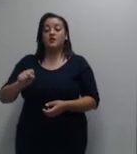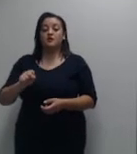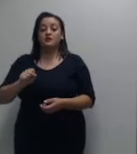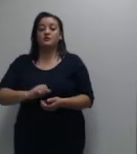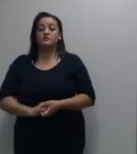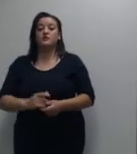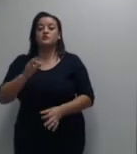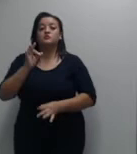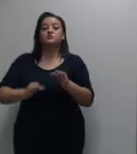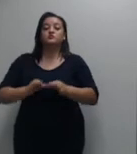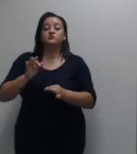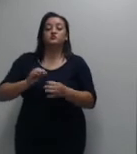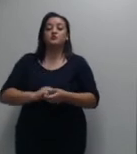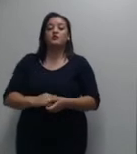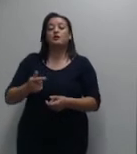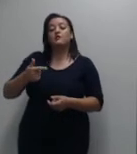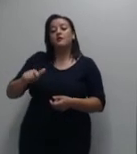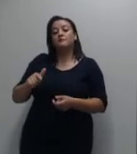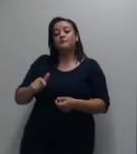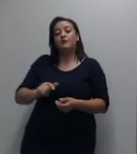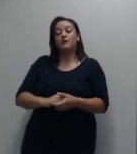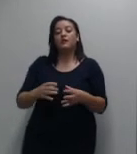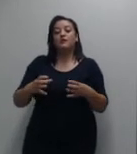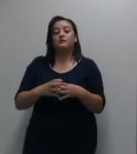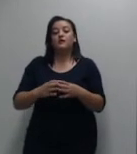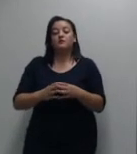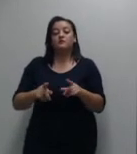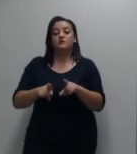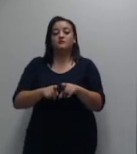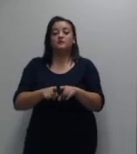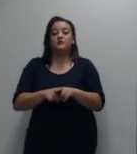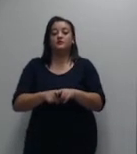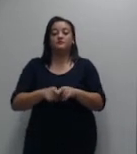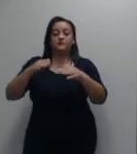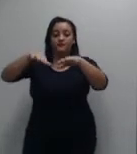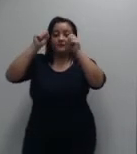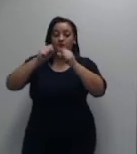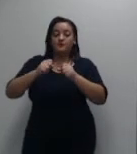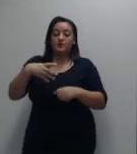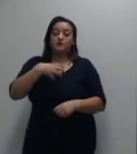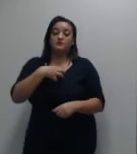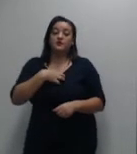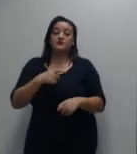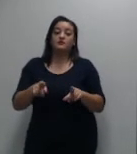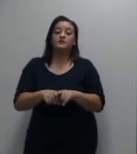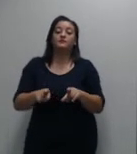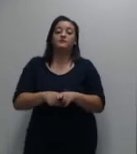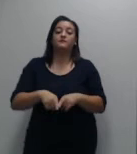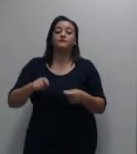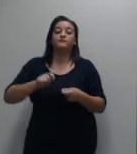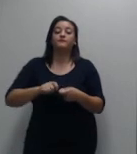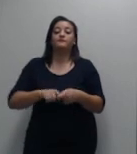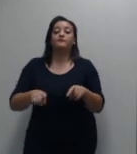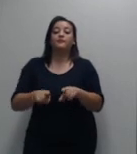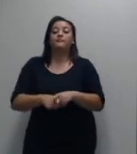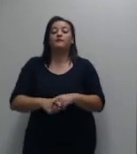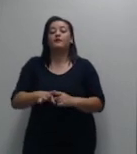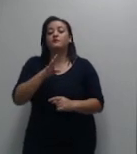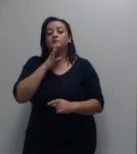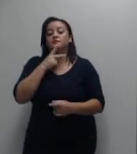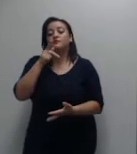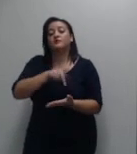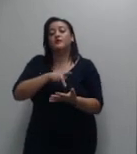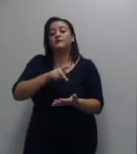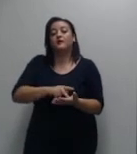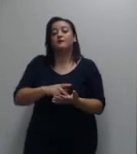julgado lá pela corte aqui ó tribunal da Bahia foram apresentados realmente